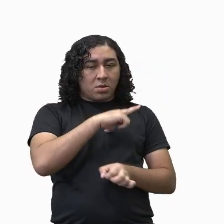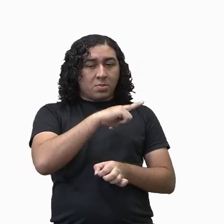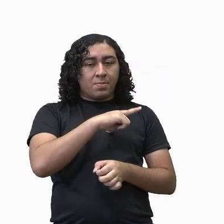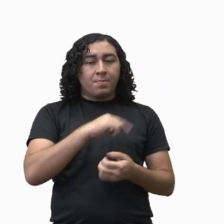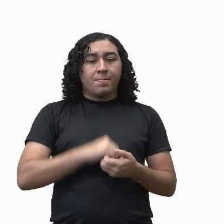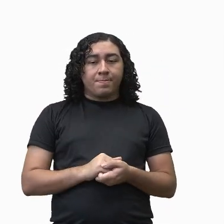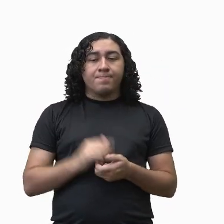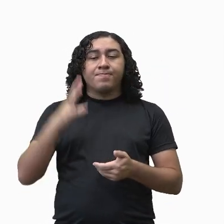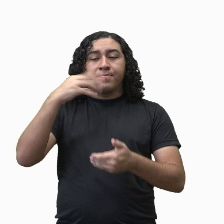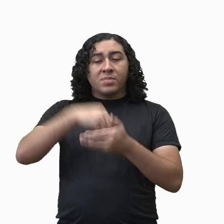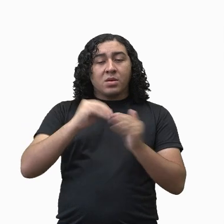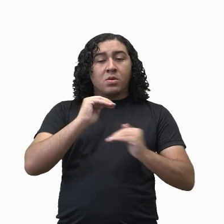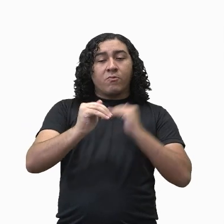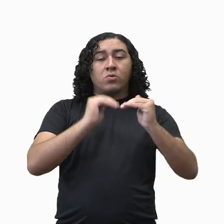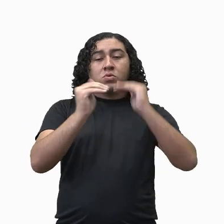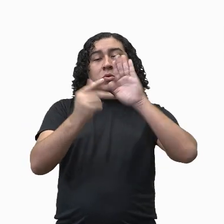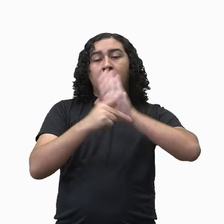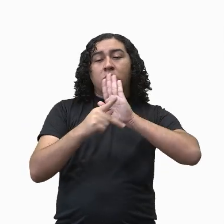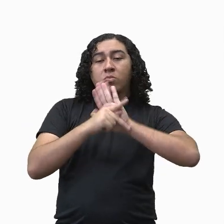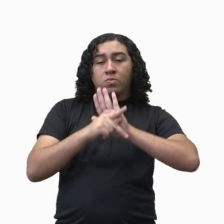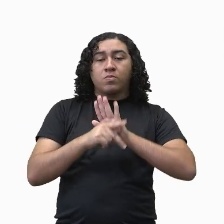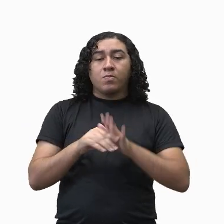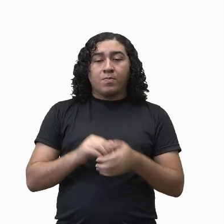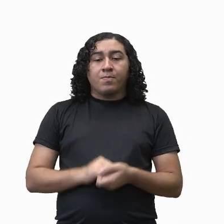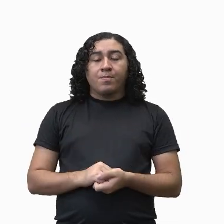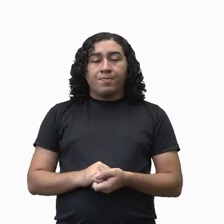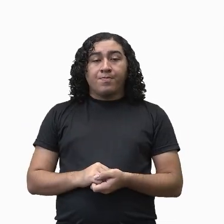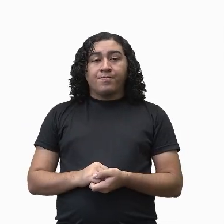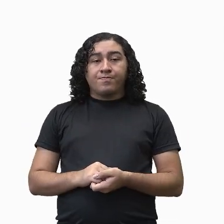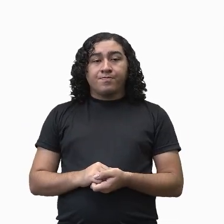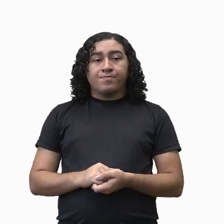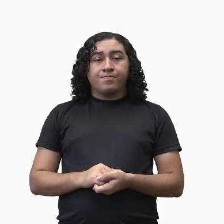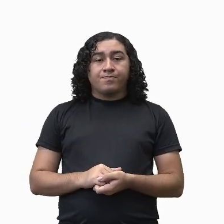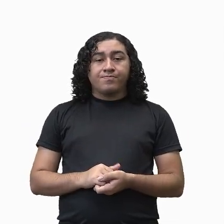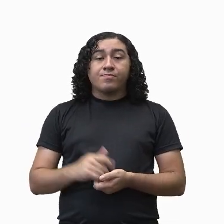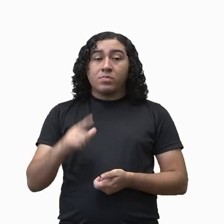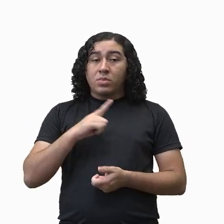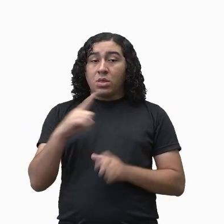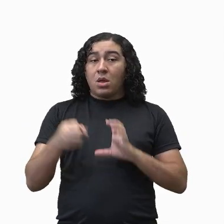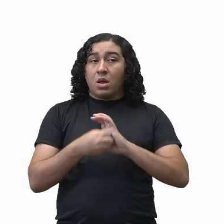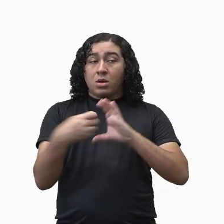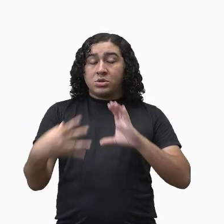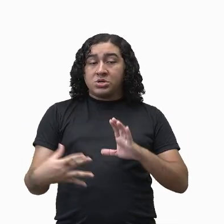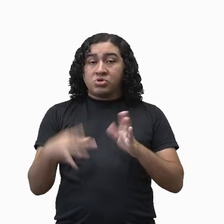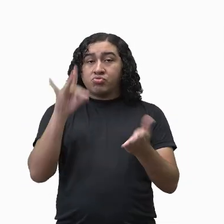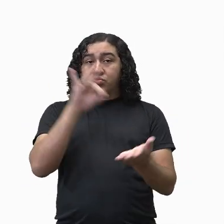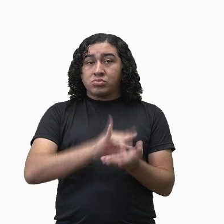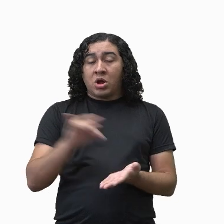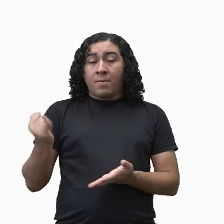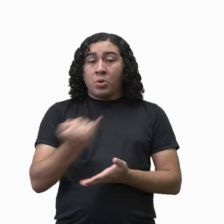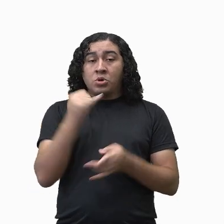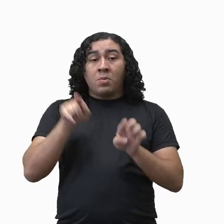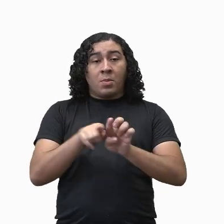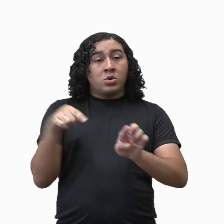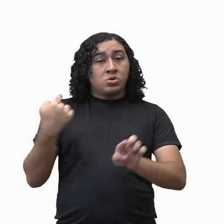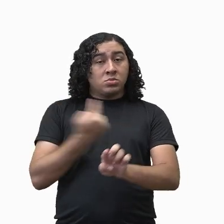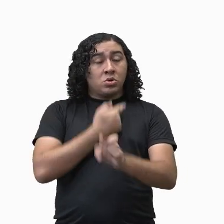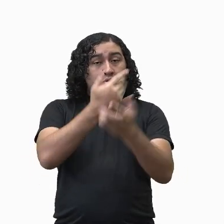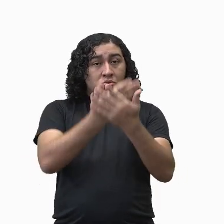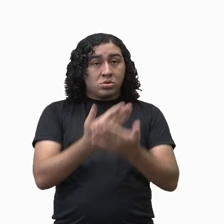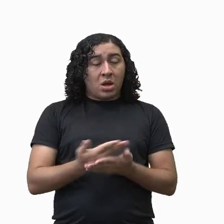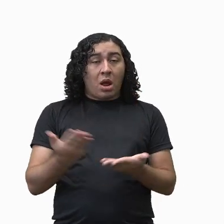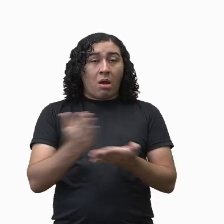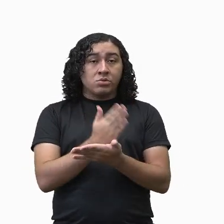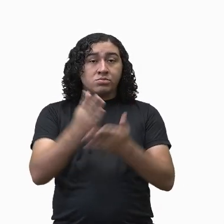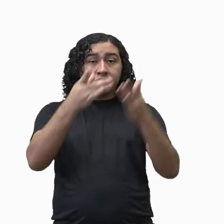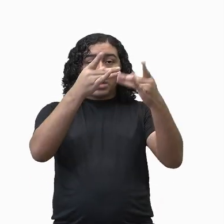dentro da evolução, da linha evolutiva. Eles têm essas características importantes, mas a gente vai ver mais alguns detalhes